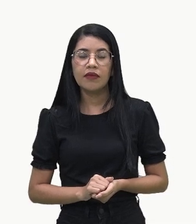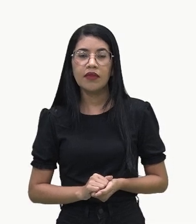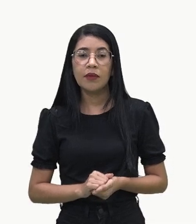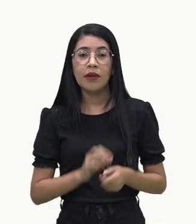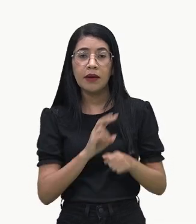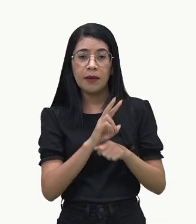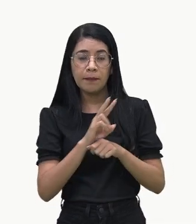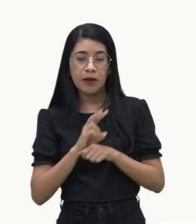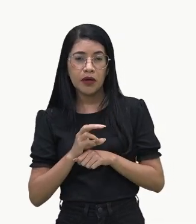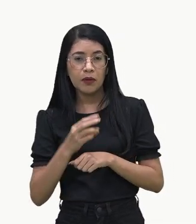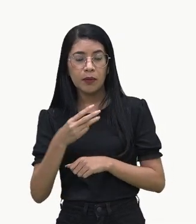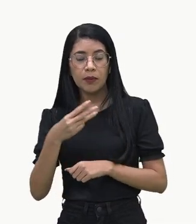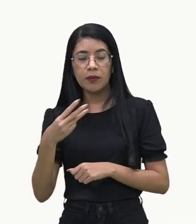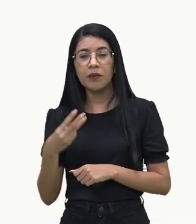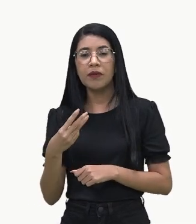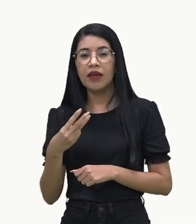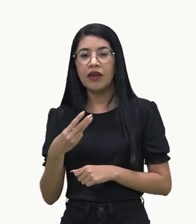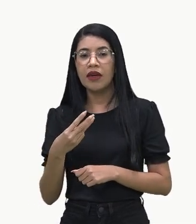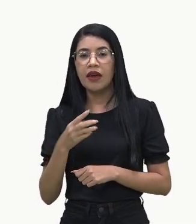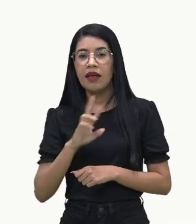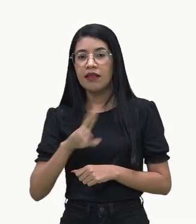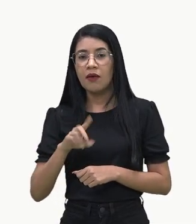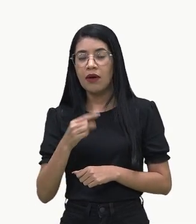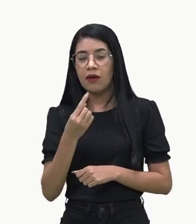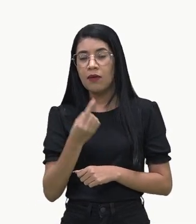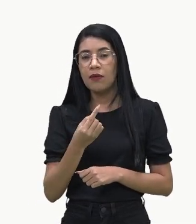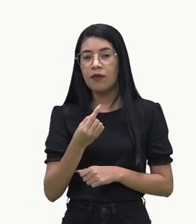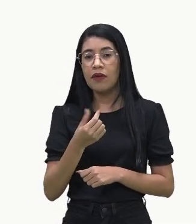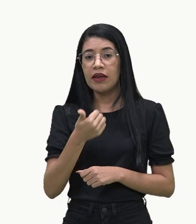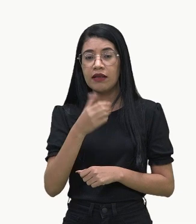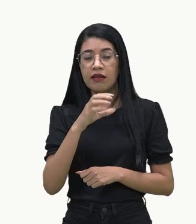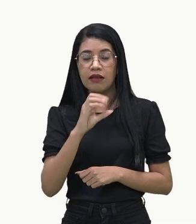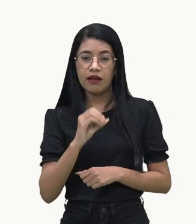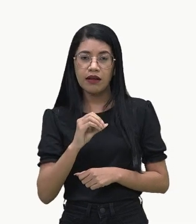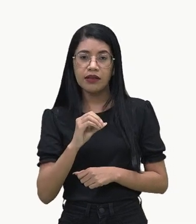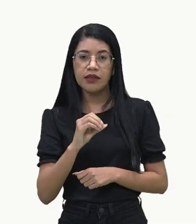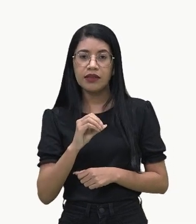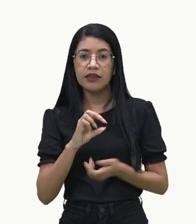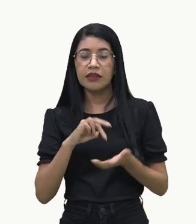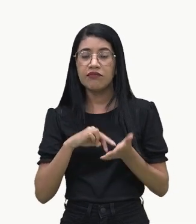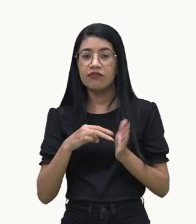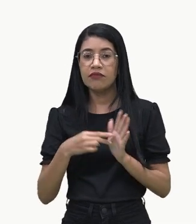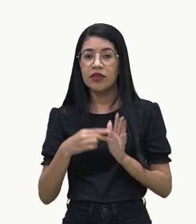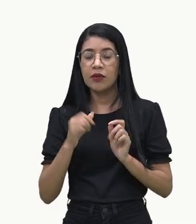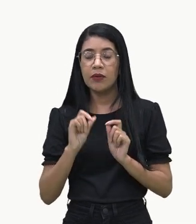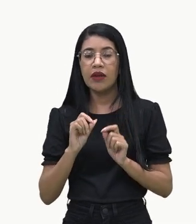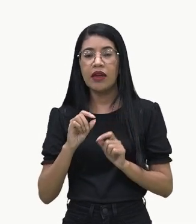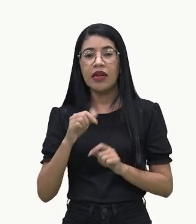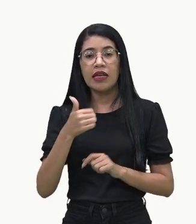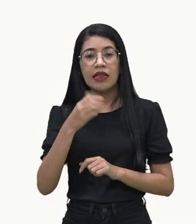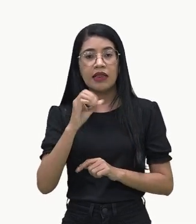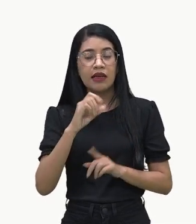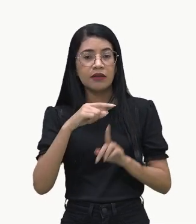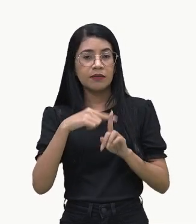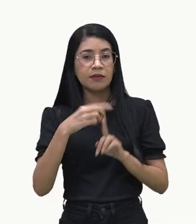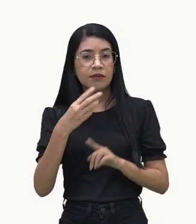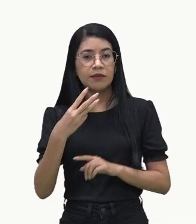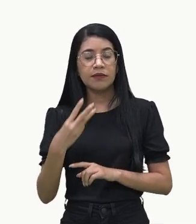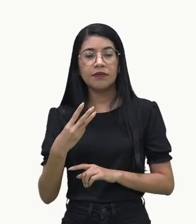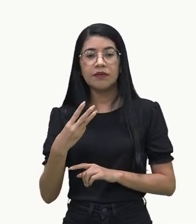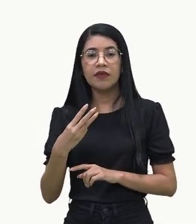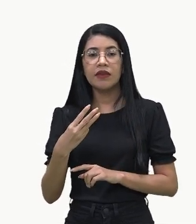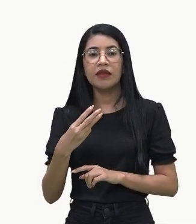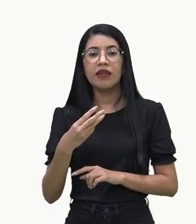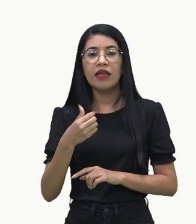3, não vai como 1, vai como 10. Então, 10 mais o 3 que já tem lá,